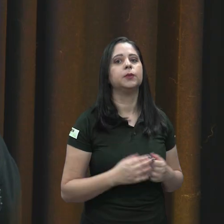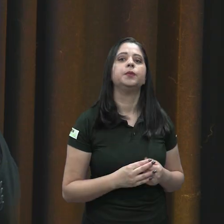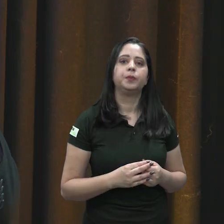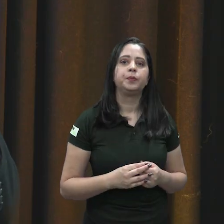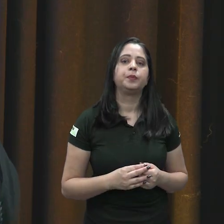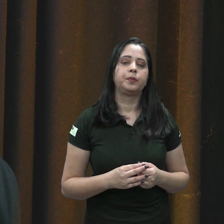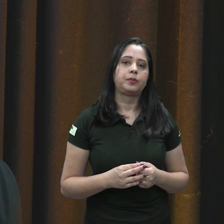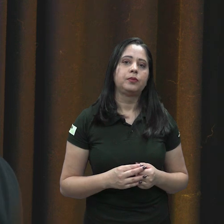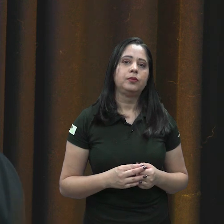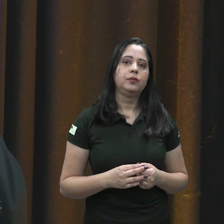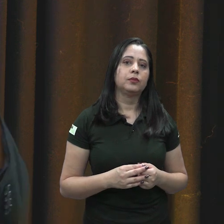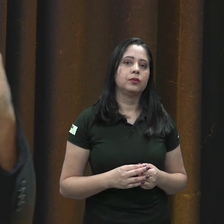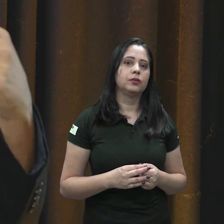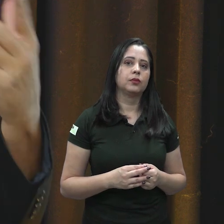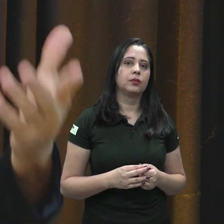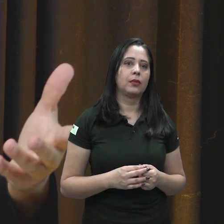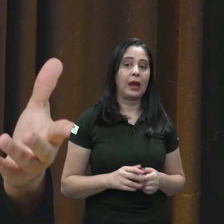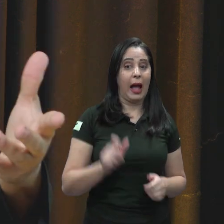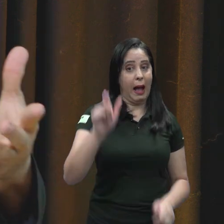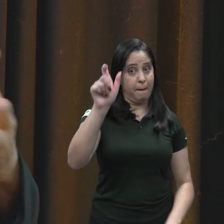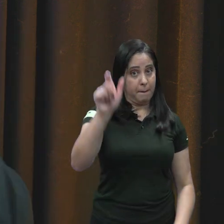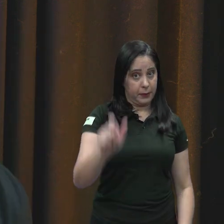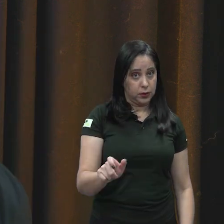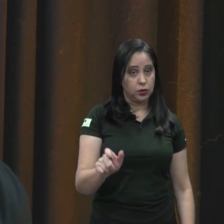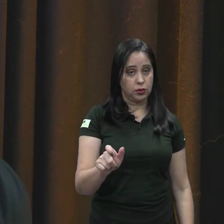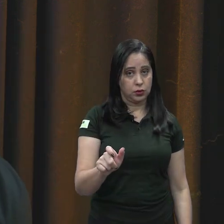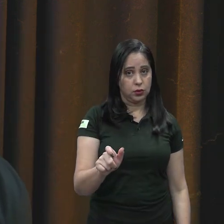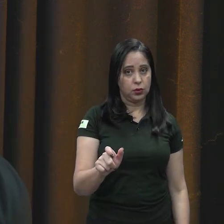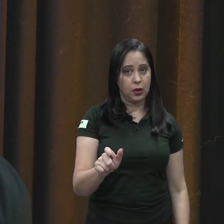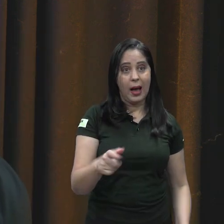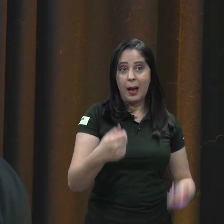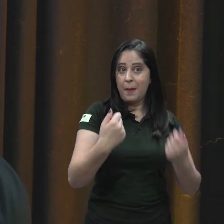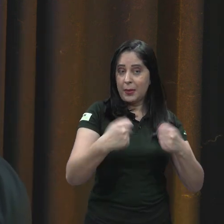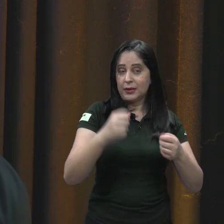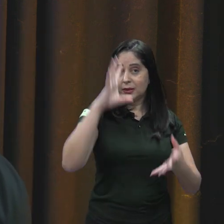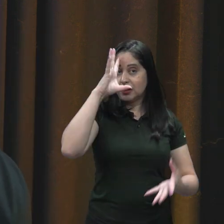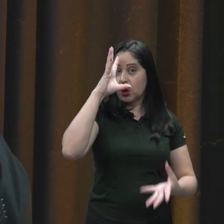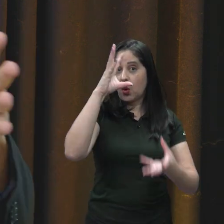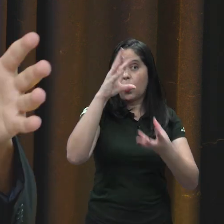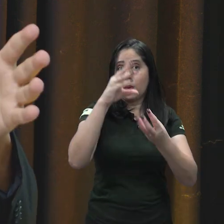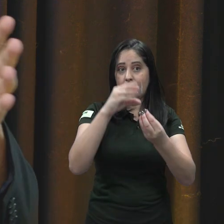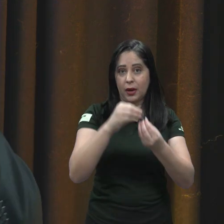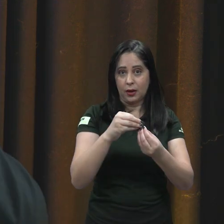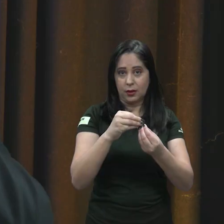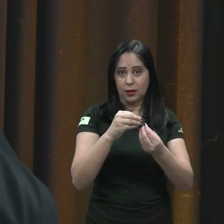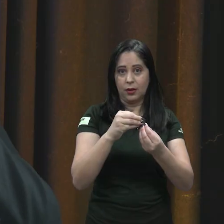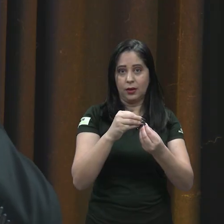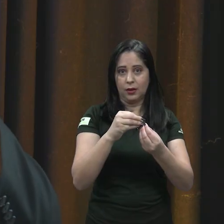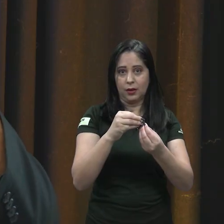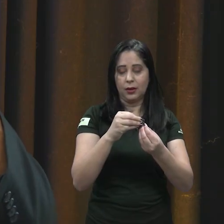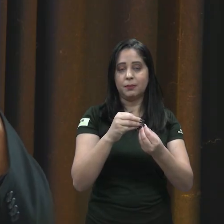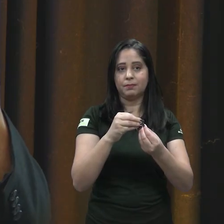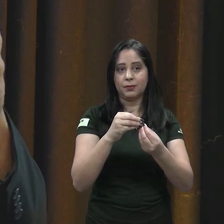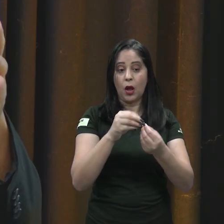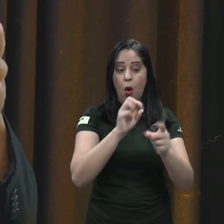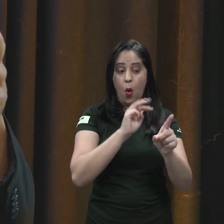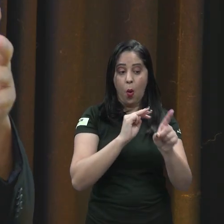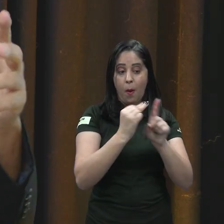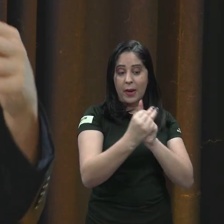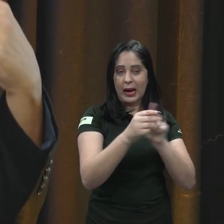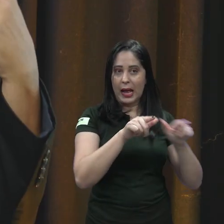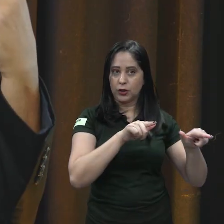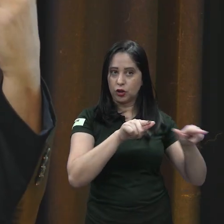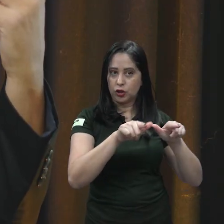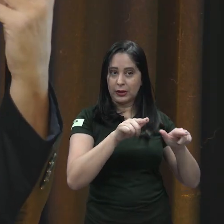que a pessoa que está querendo se preparar, ela tem que entender que o mercado daqui para frente vai partir muito mais